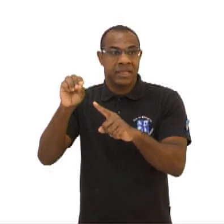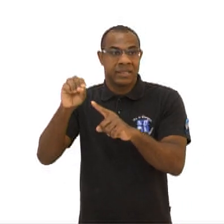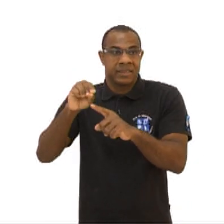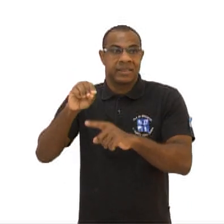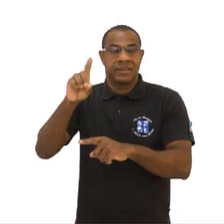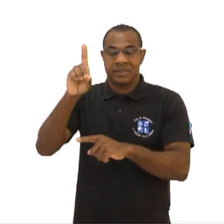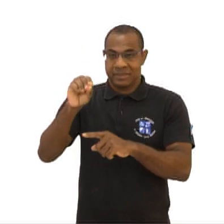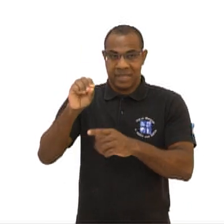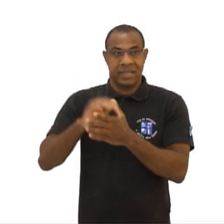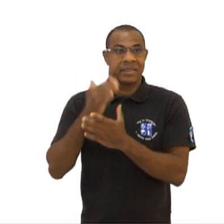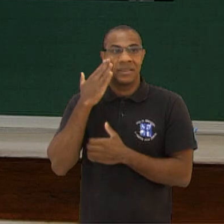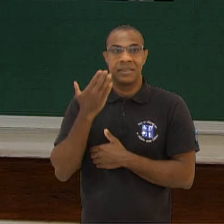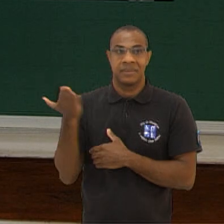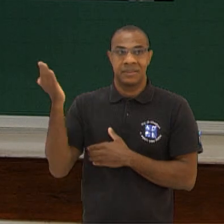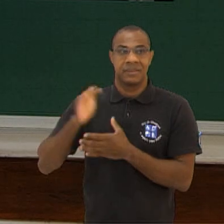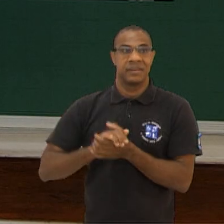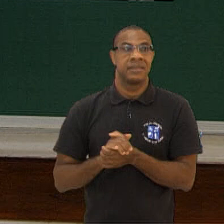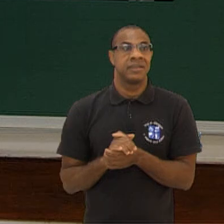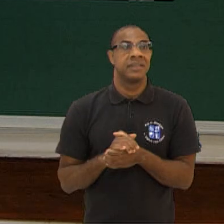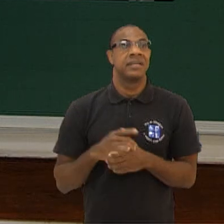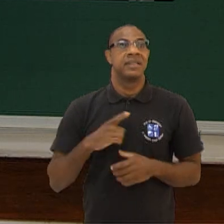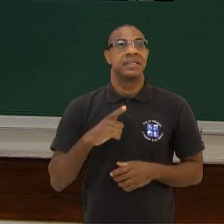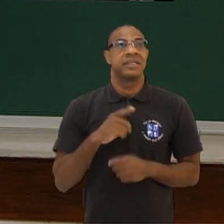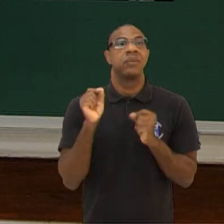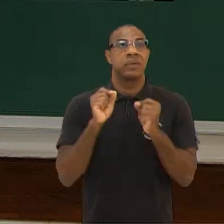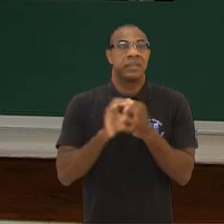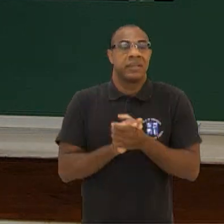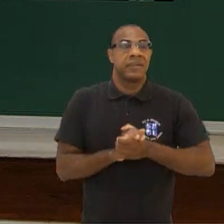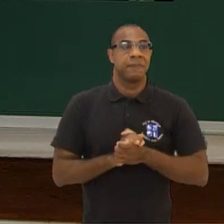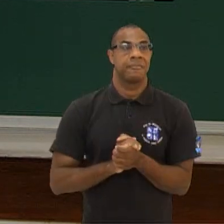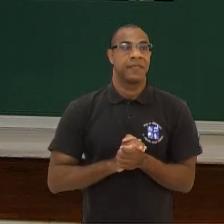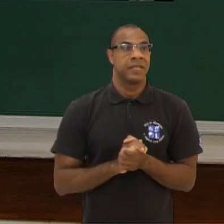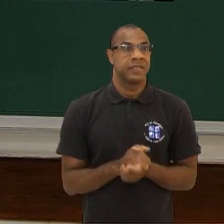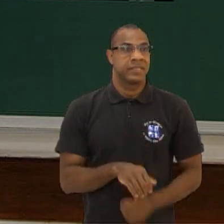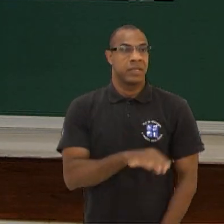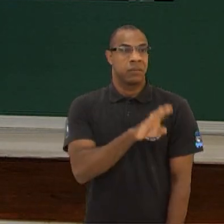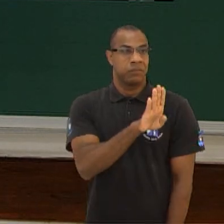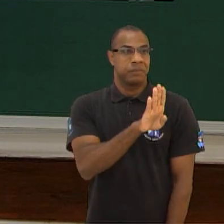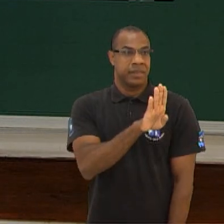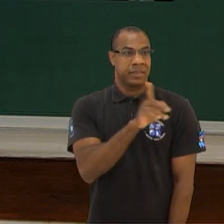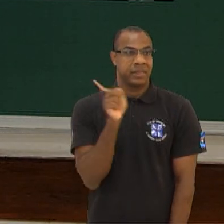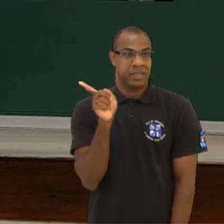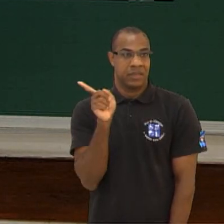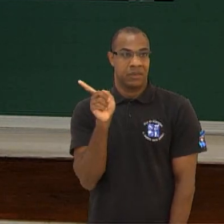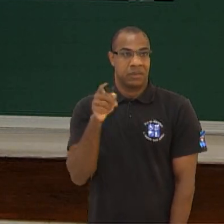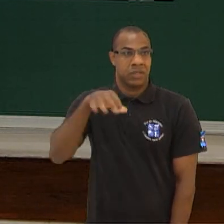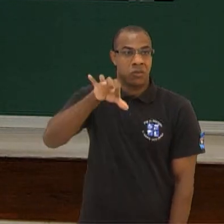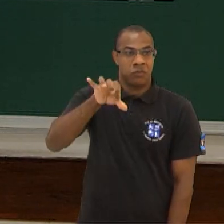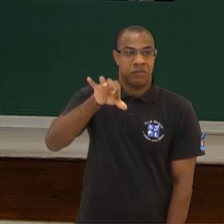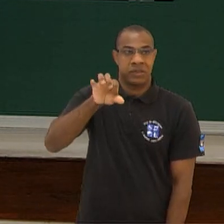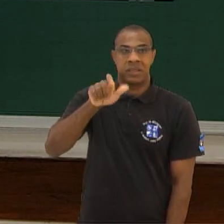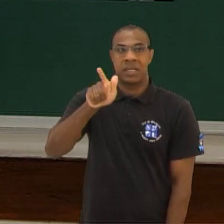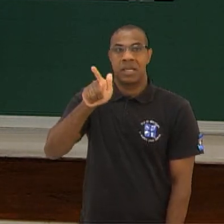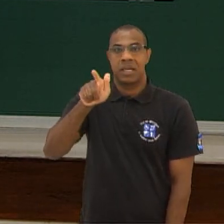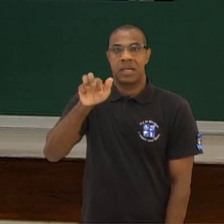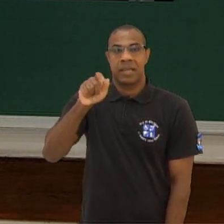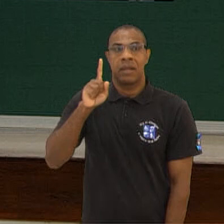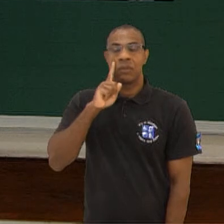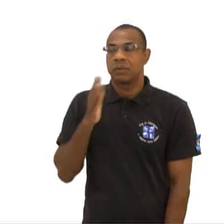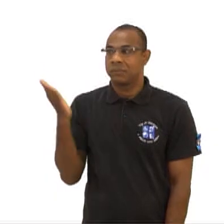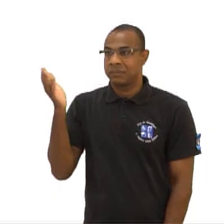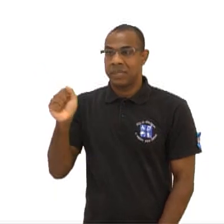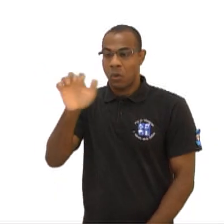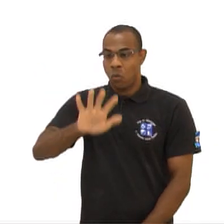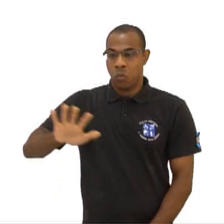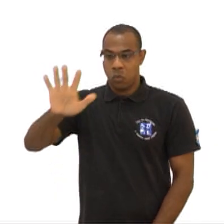que é 90 graus. Velocidade, campo, 90 graus. Ok? Agora, vamos